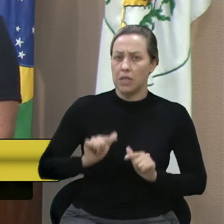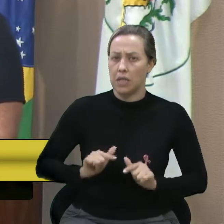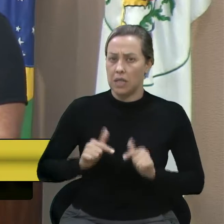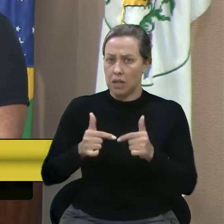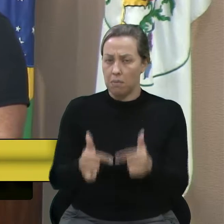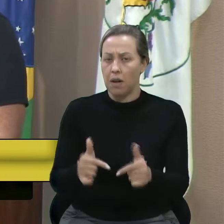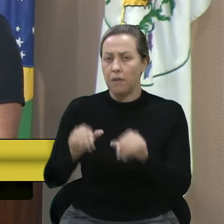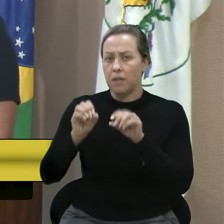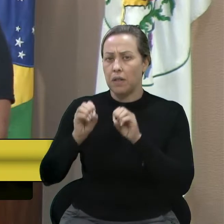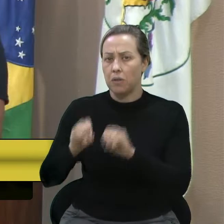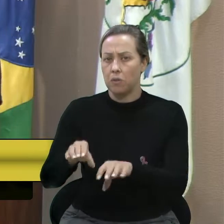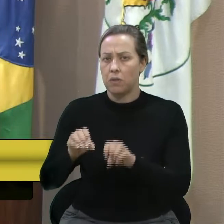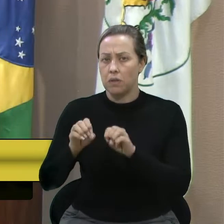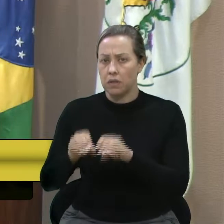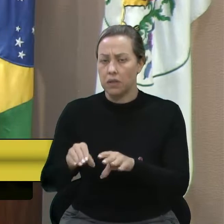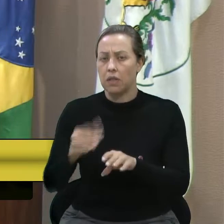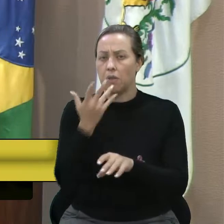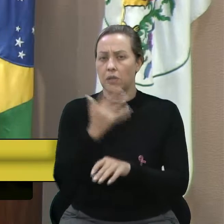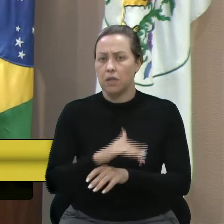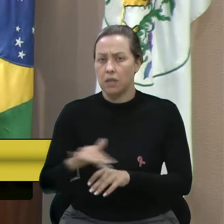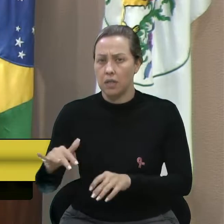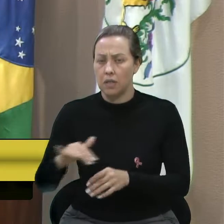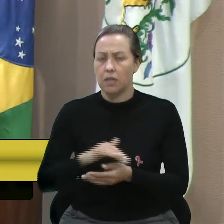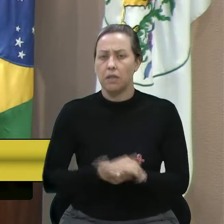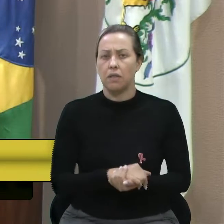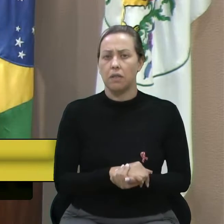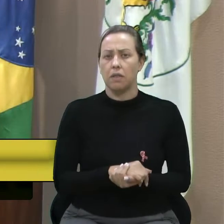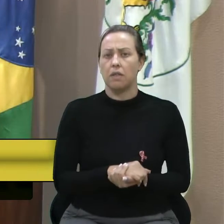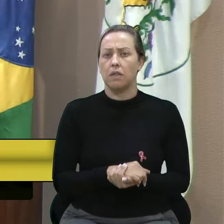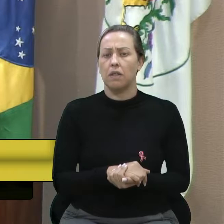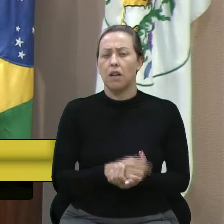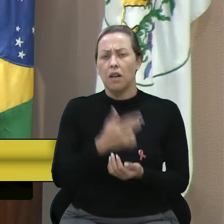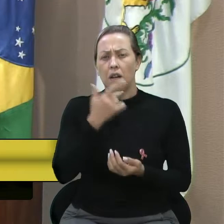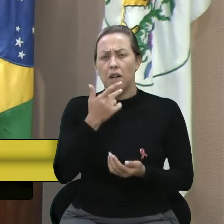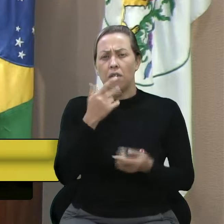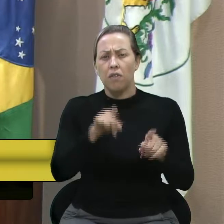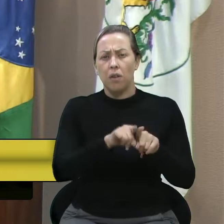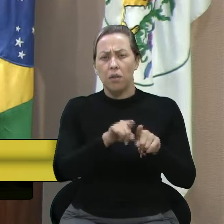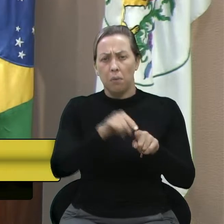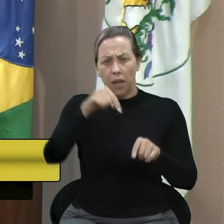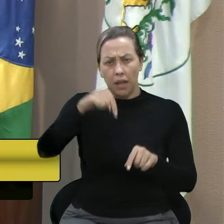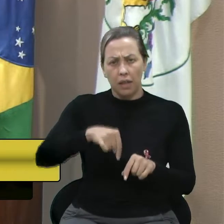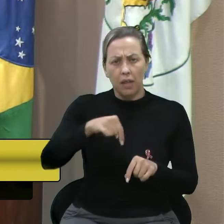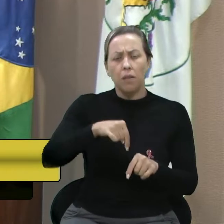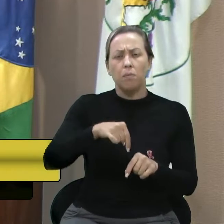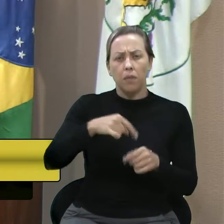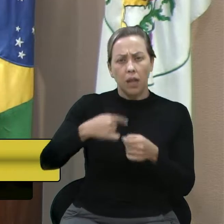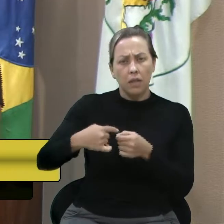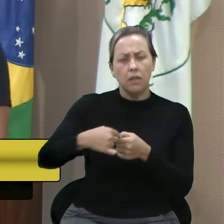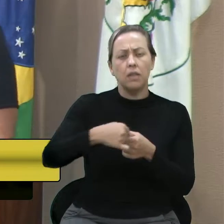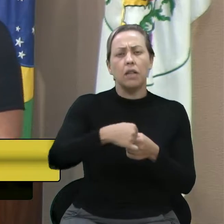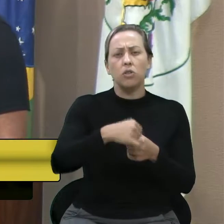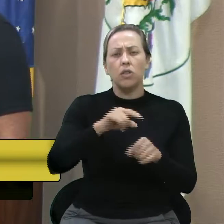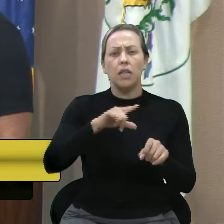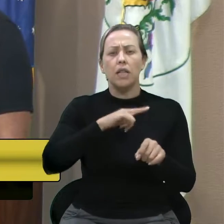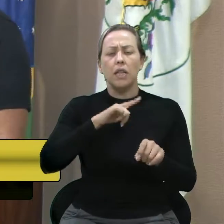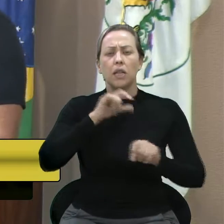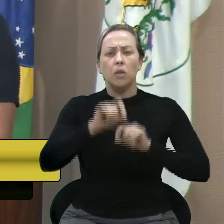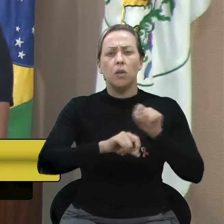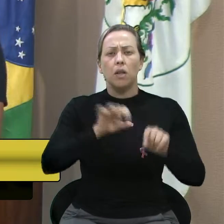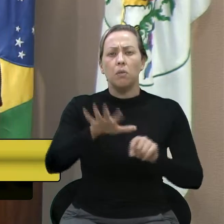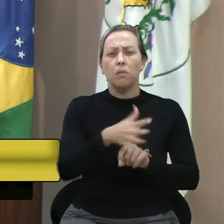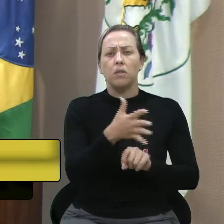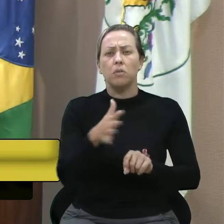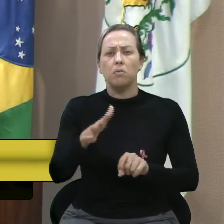na educação infantil. Falo aqui da nossa rede municipal. A nossa rede municipal, ela contém